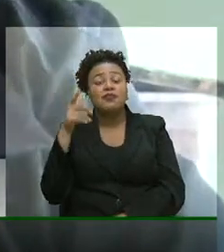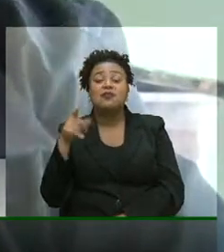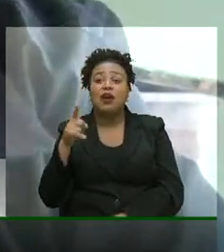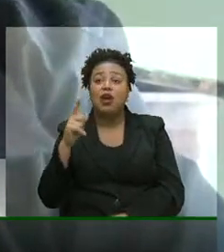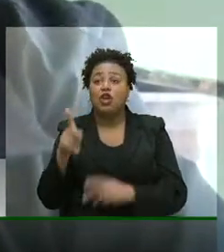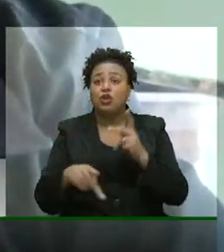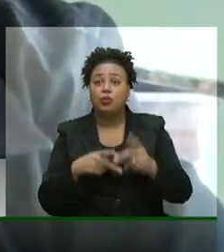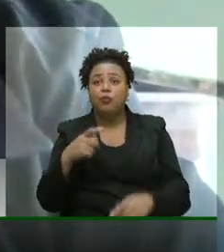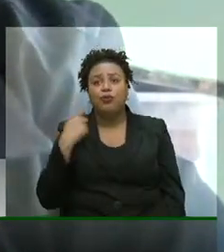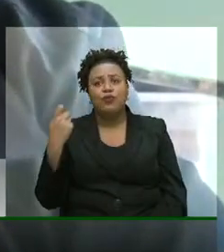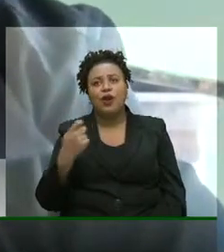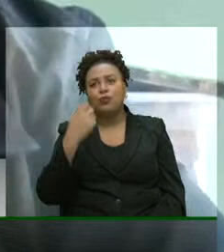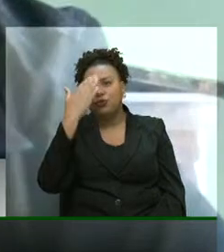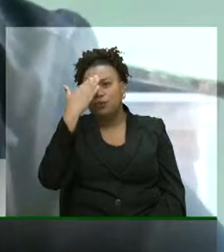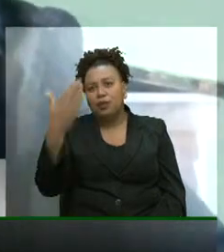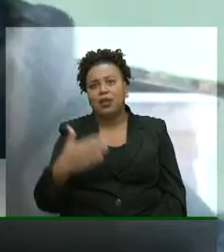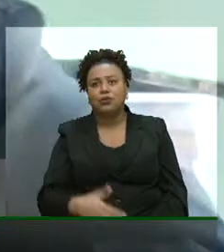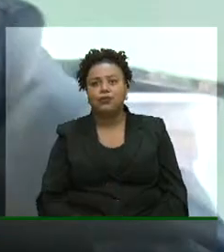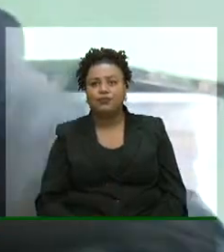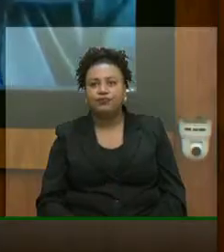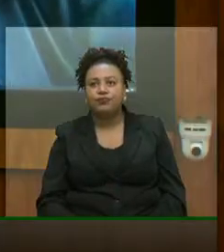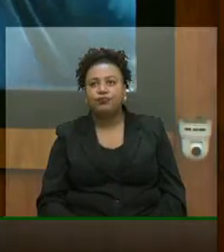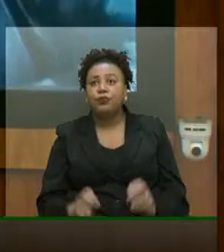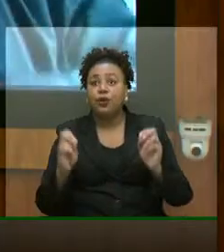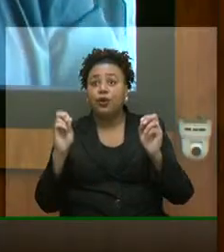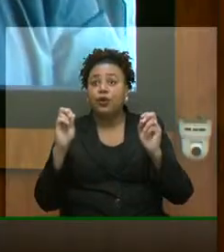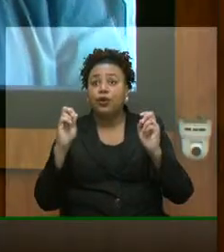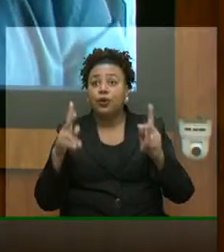do povo gaúcho. Obrigado, presidente. Ok.